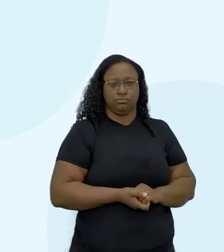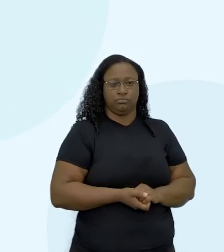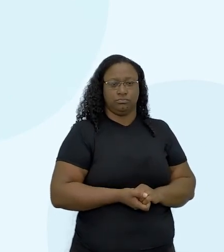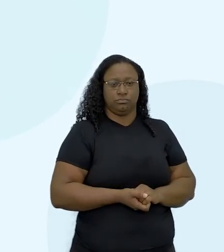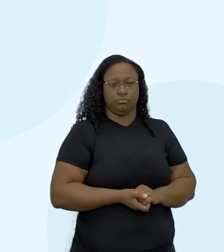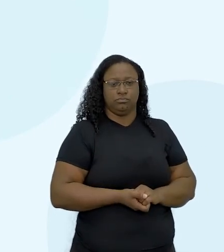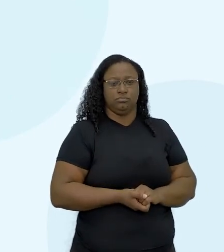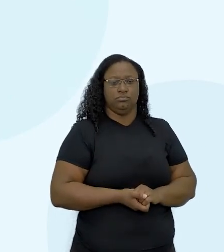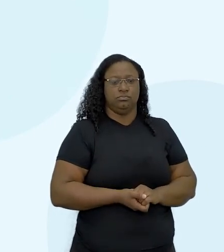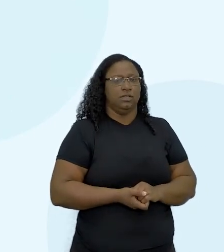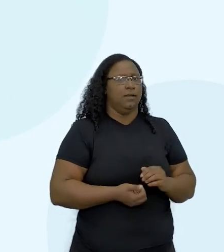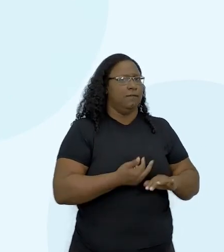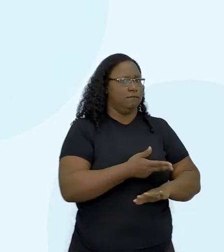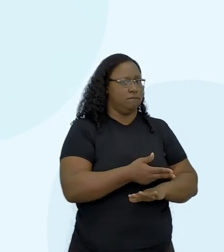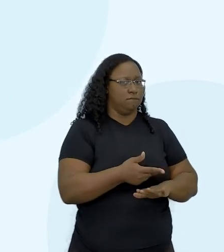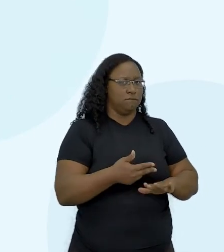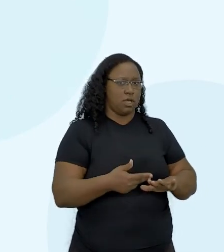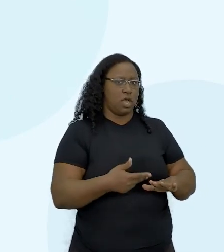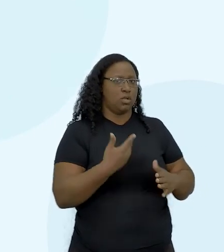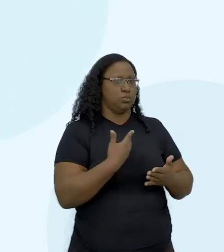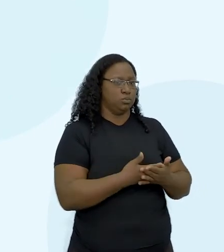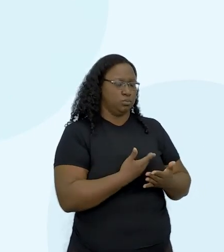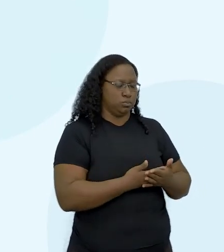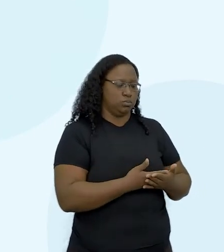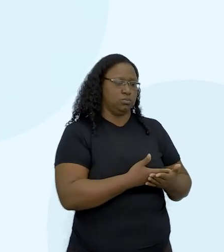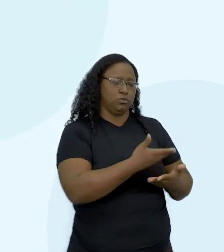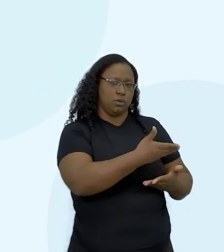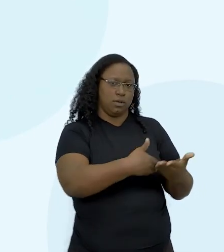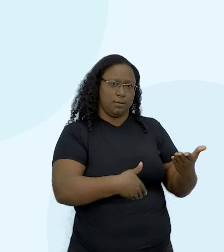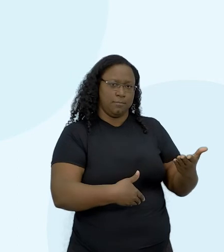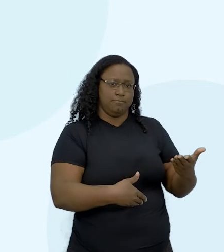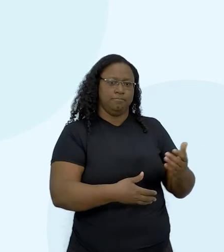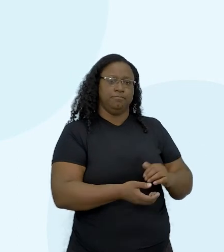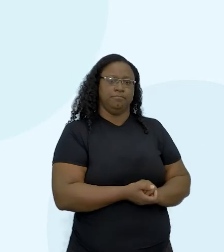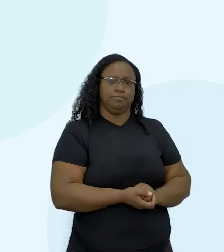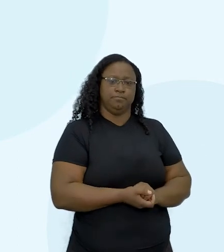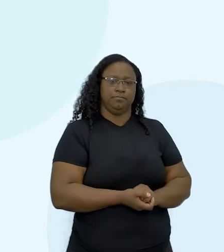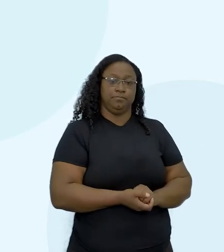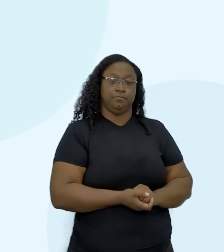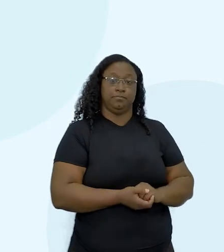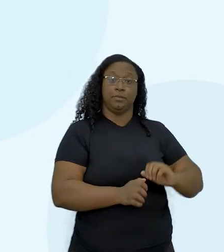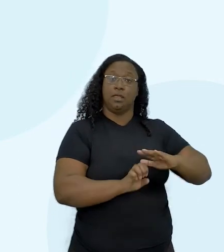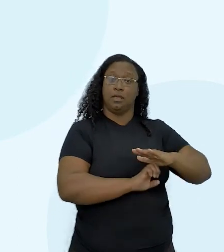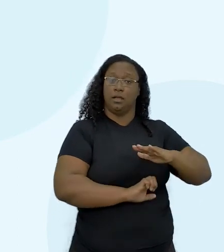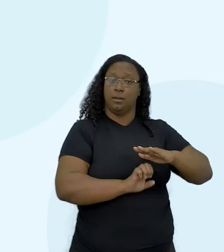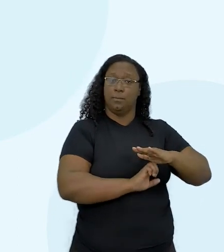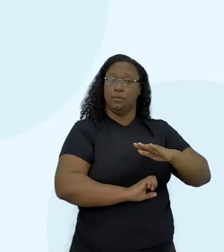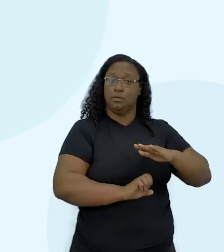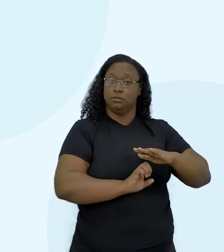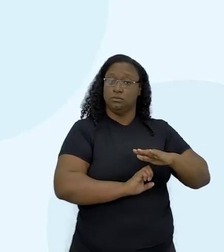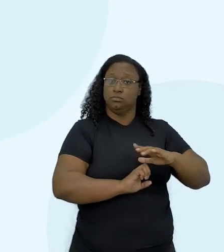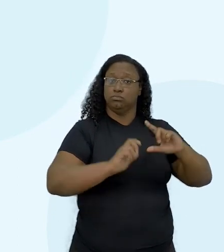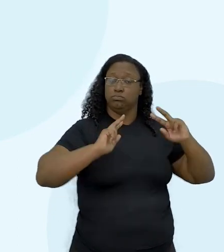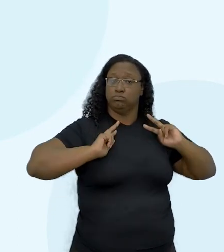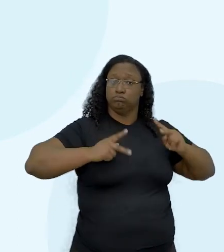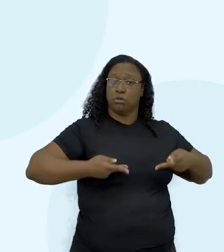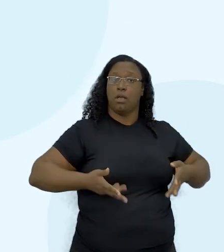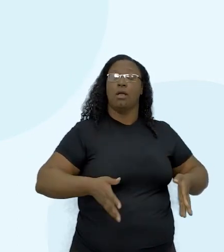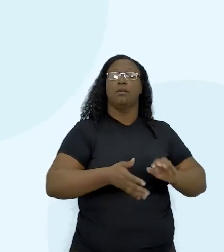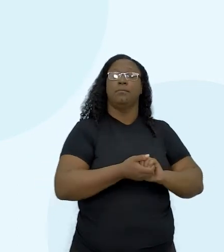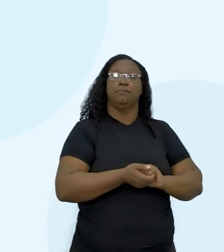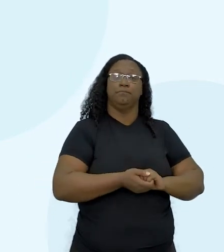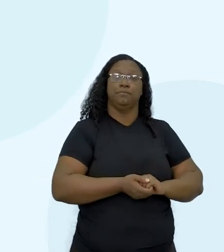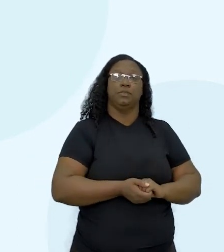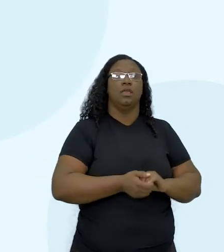recursos aí que dá para você estudar academicamente falando, esta empresa, ela é uma empresa pública que tem a finalidade de